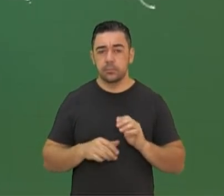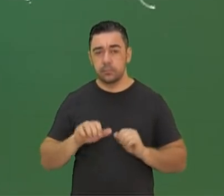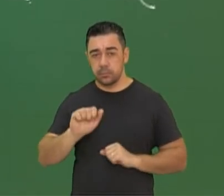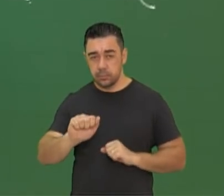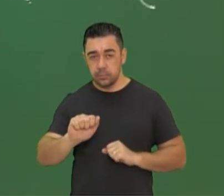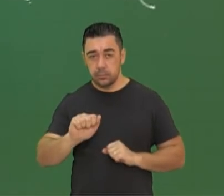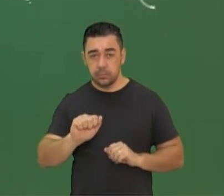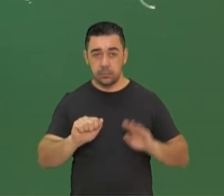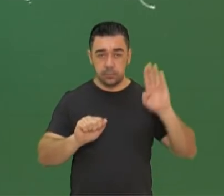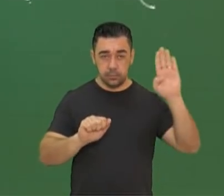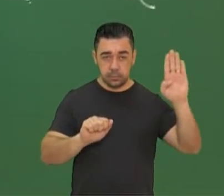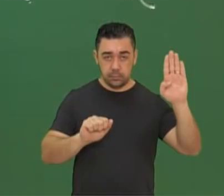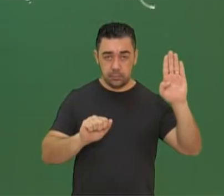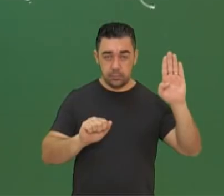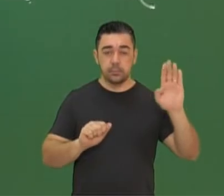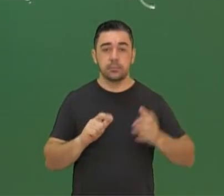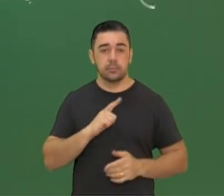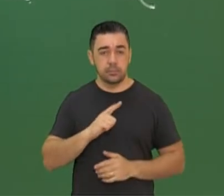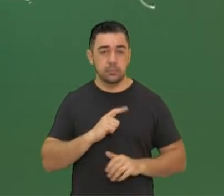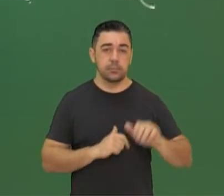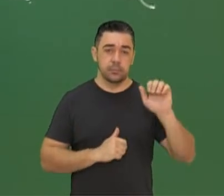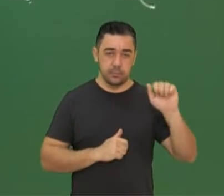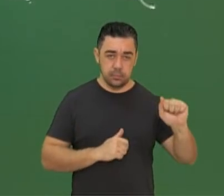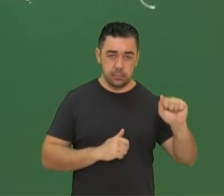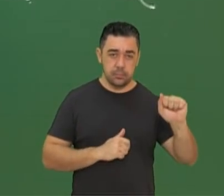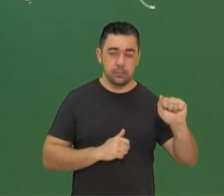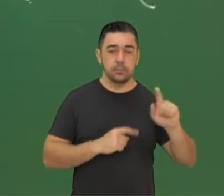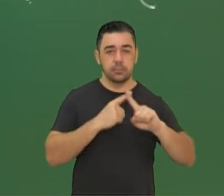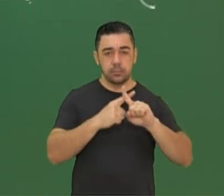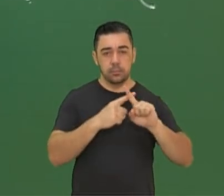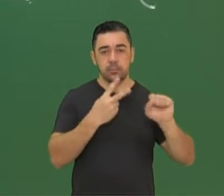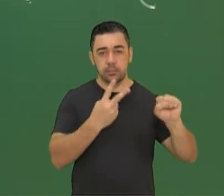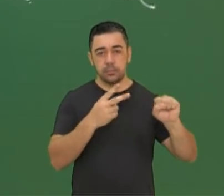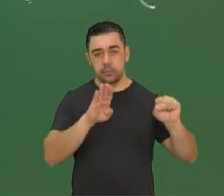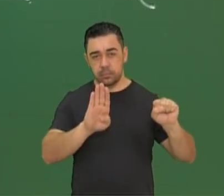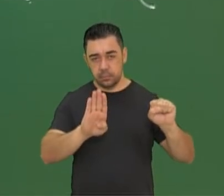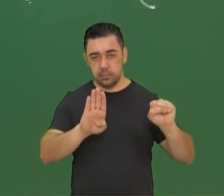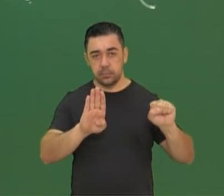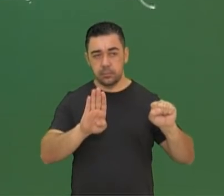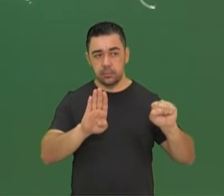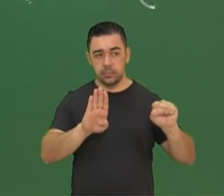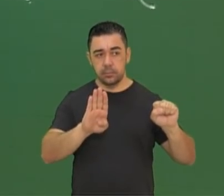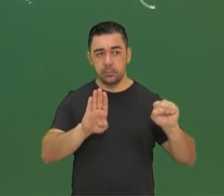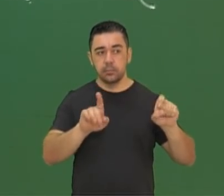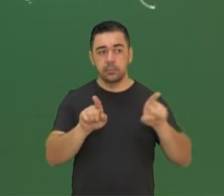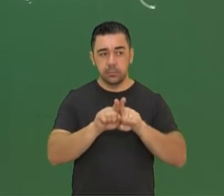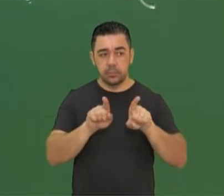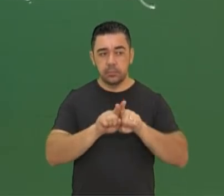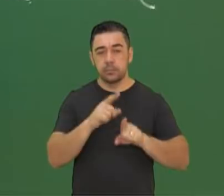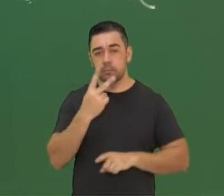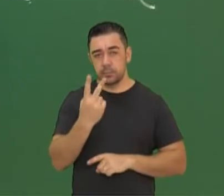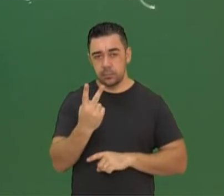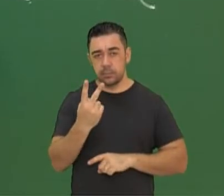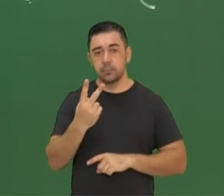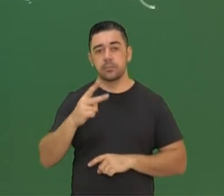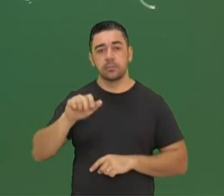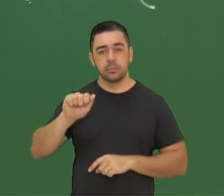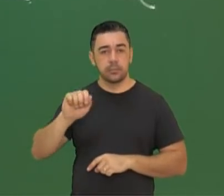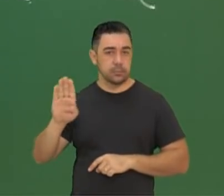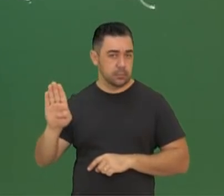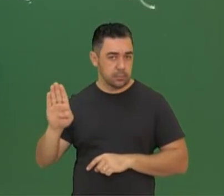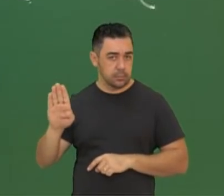e a largura 2B. Então, A vezes 2B é igual a